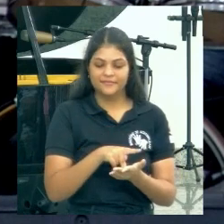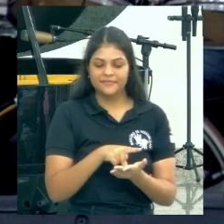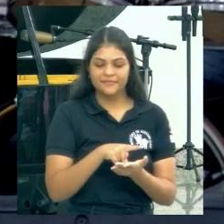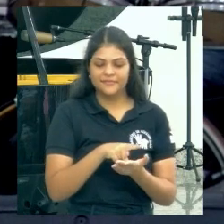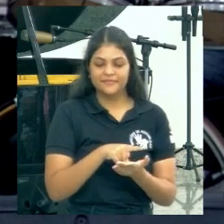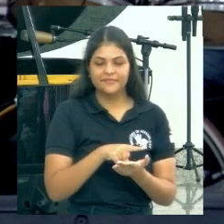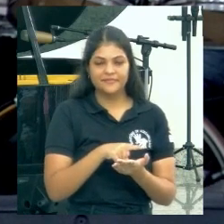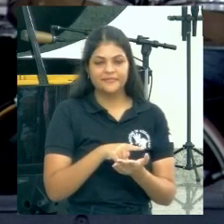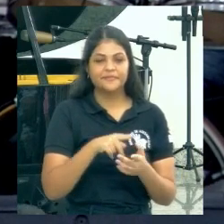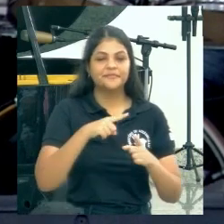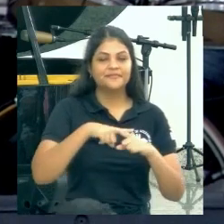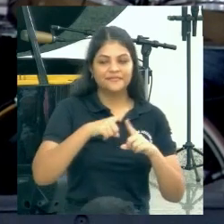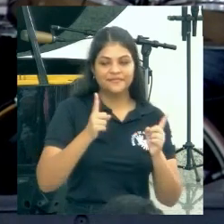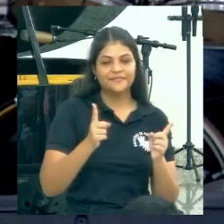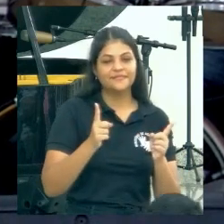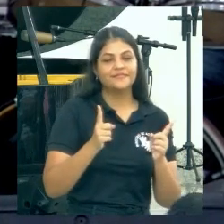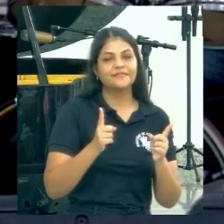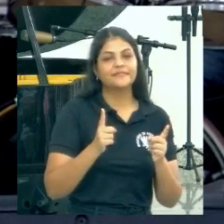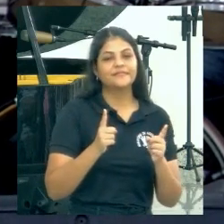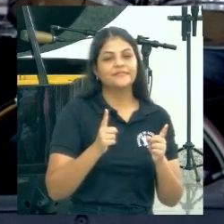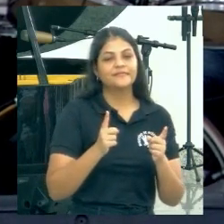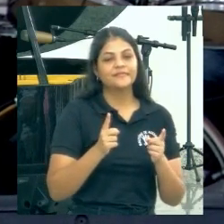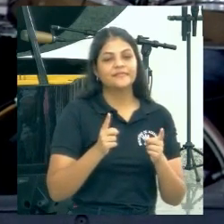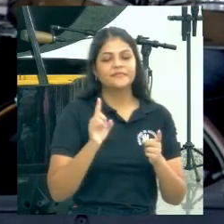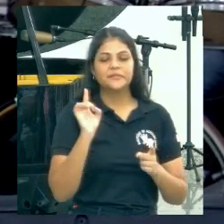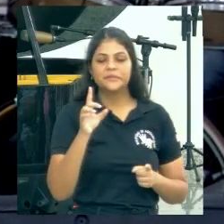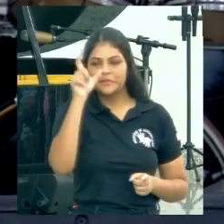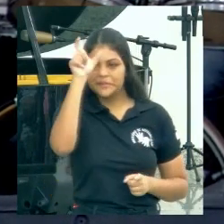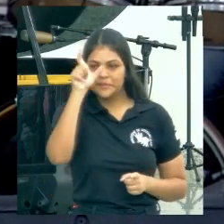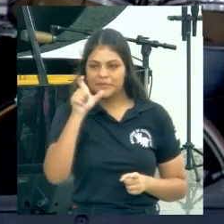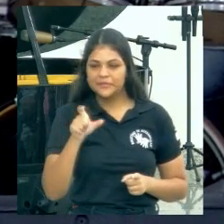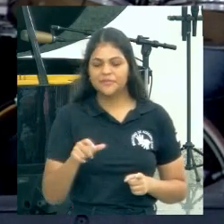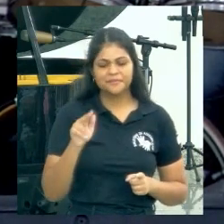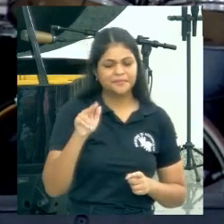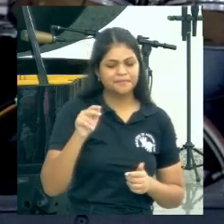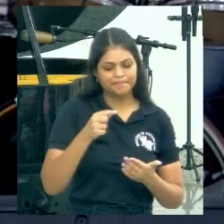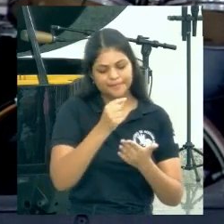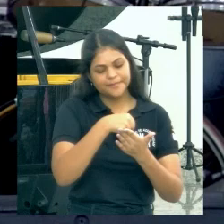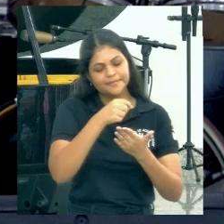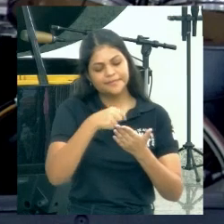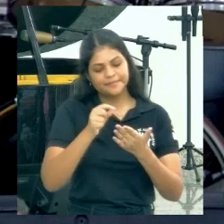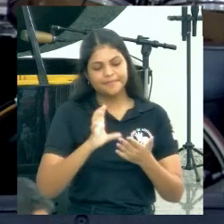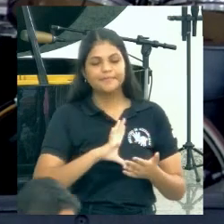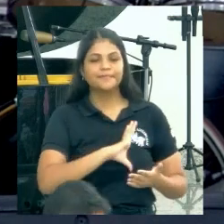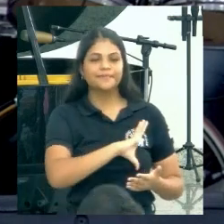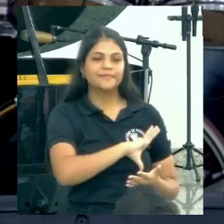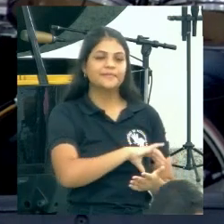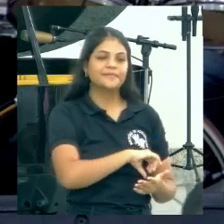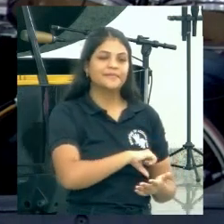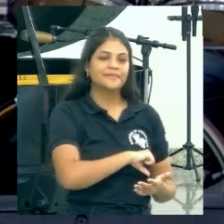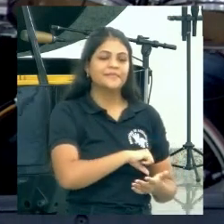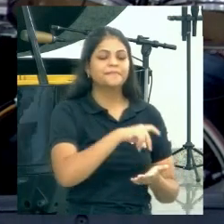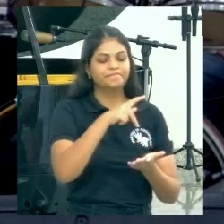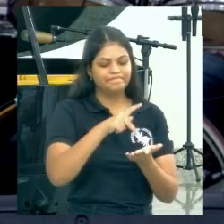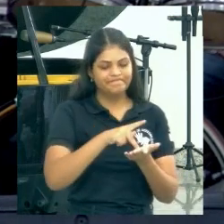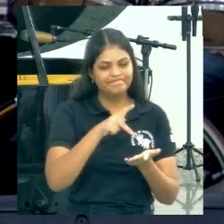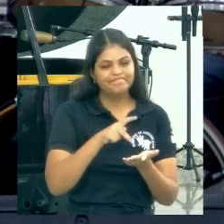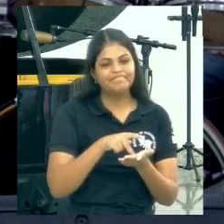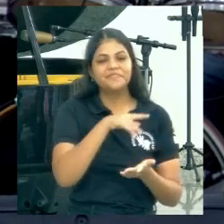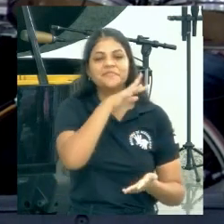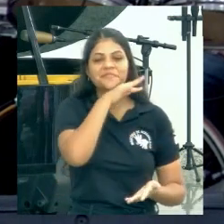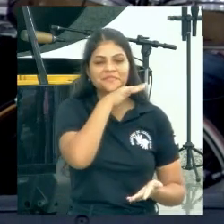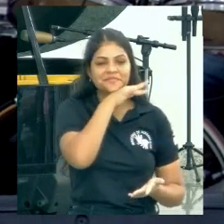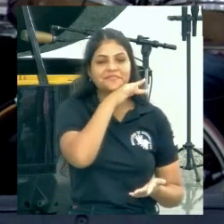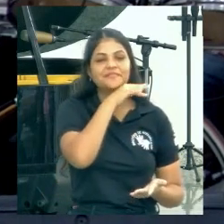ridículas. Mas afinal, só as criaturas que nunca escreveram cartas de amor é que são